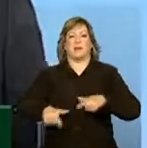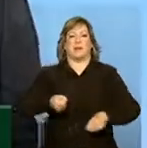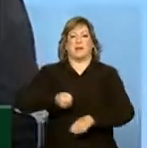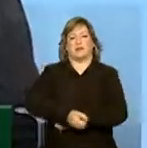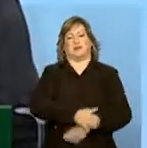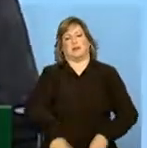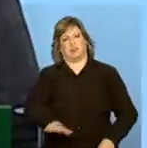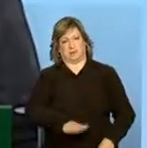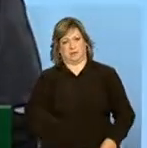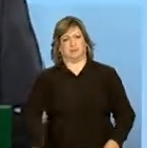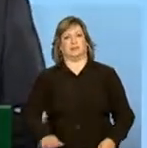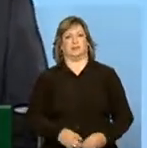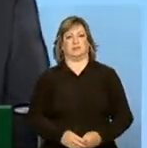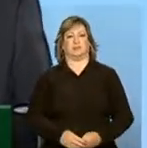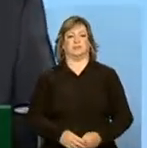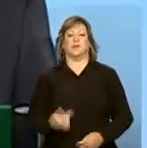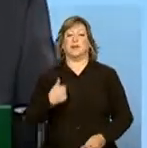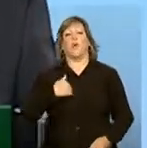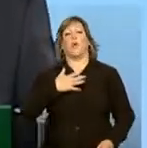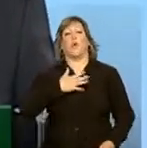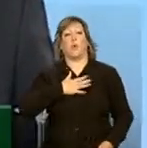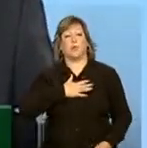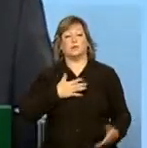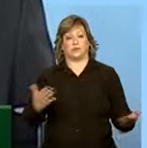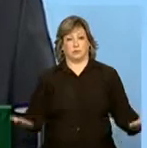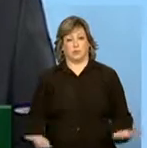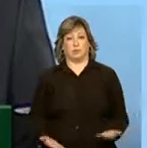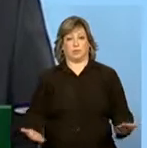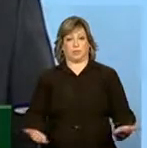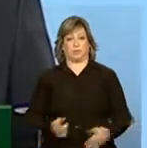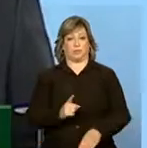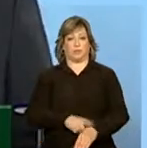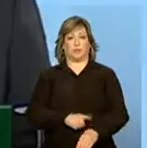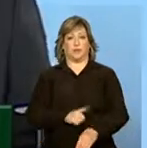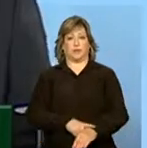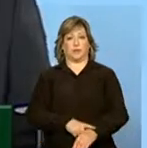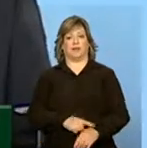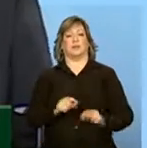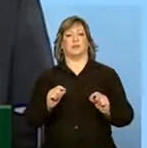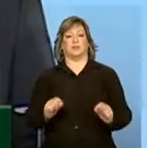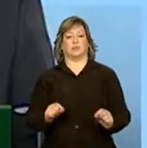infantil. Eu gostaria, nesse momento, de